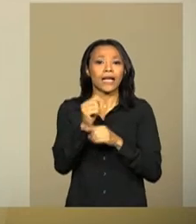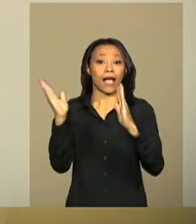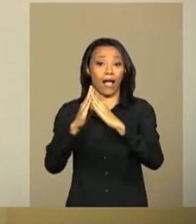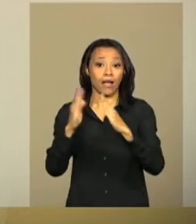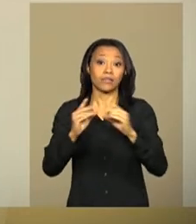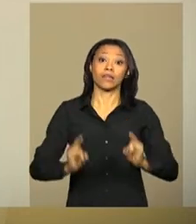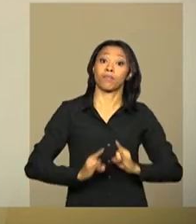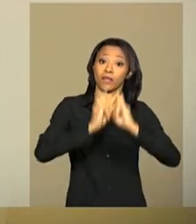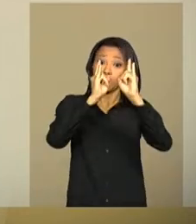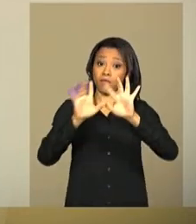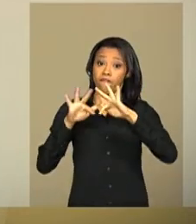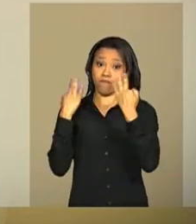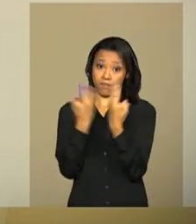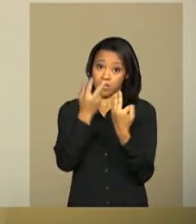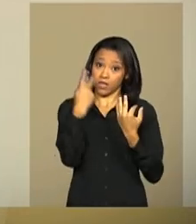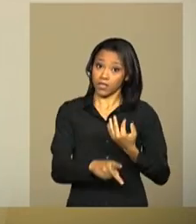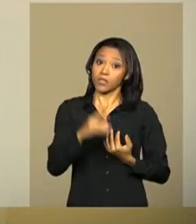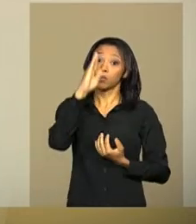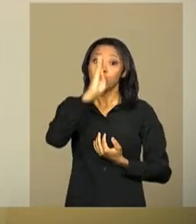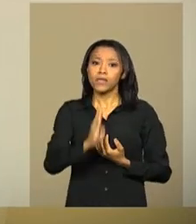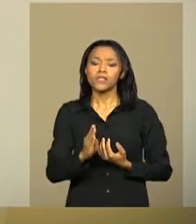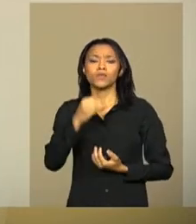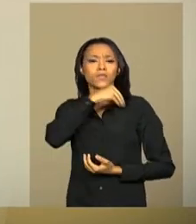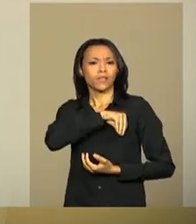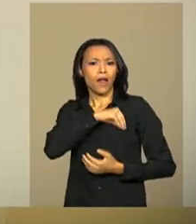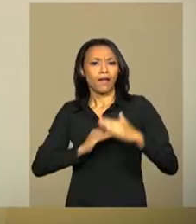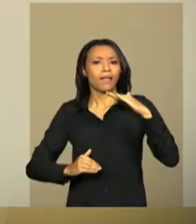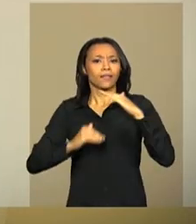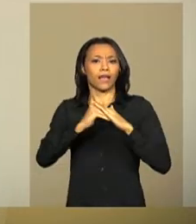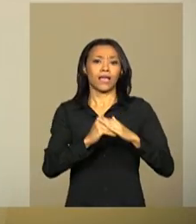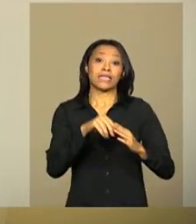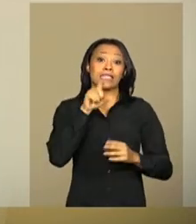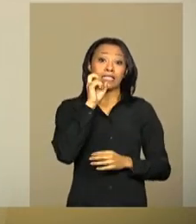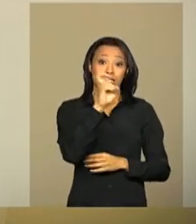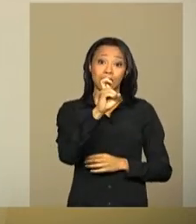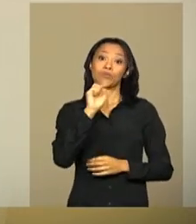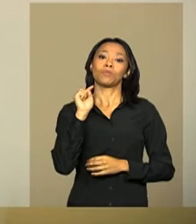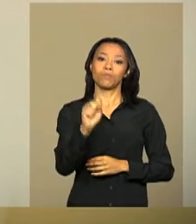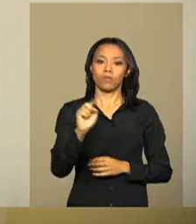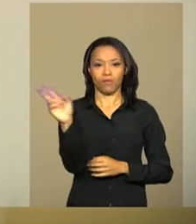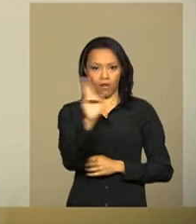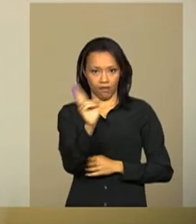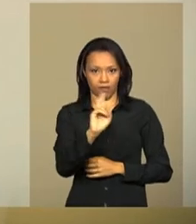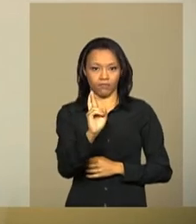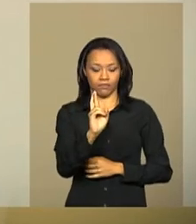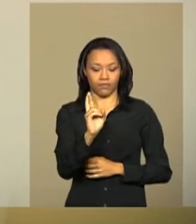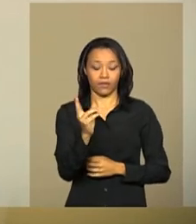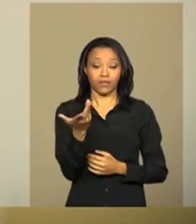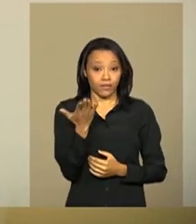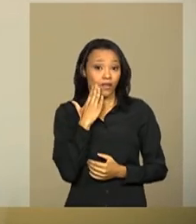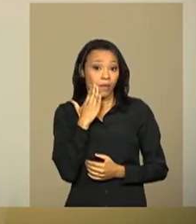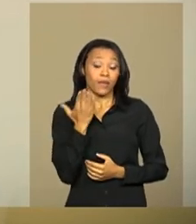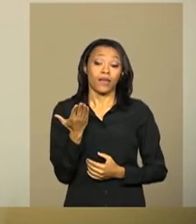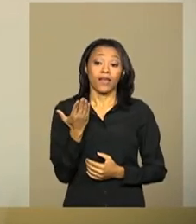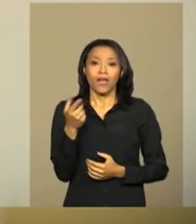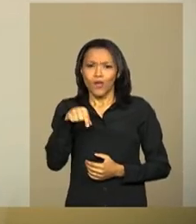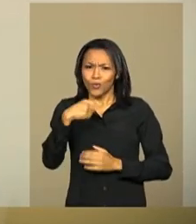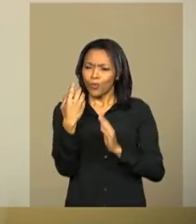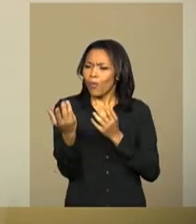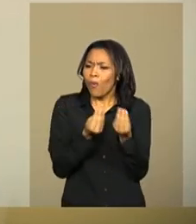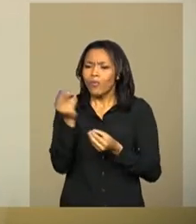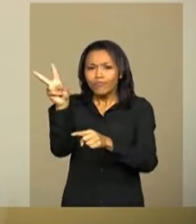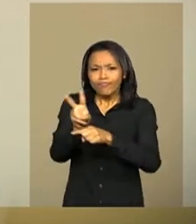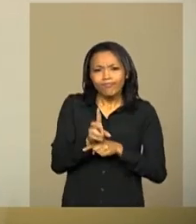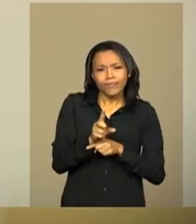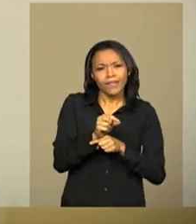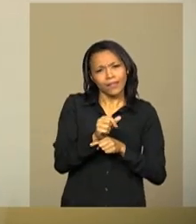apartamentos para as famílias brasileiras com renda de até cinco mil reais por mês sabe Max as condições do financiamento